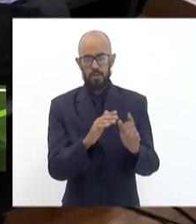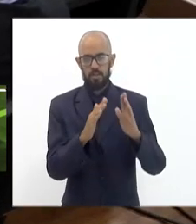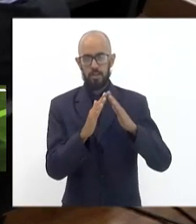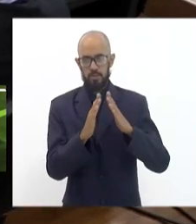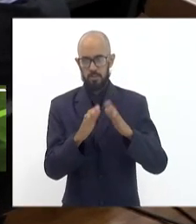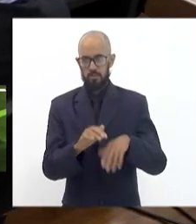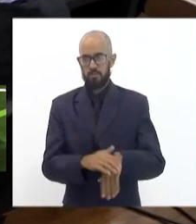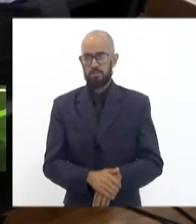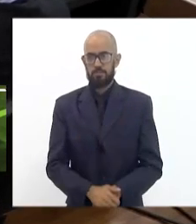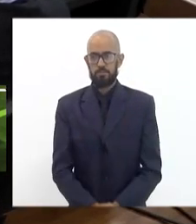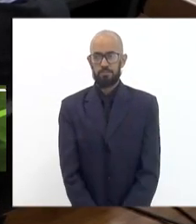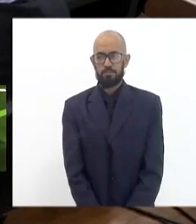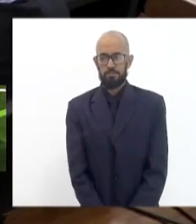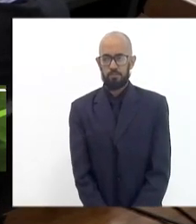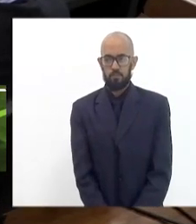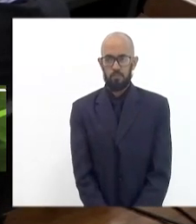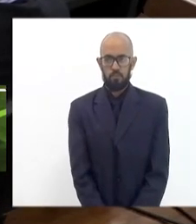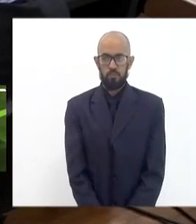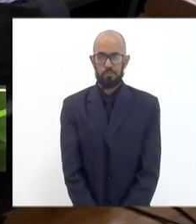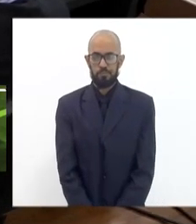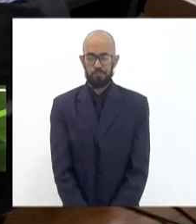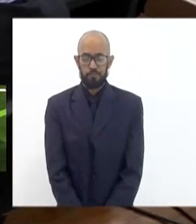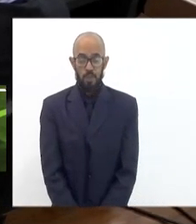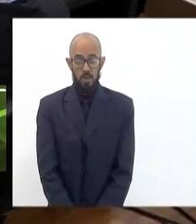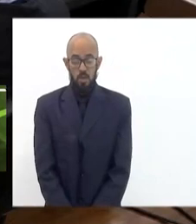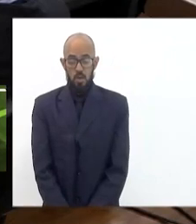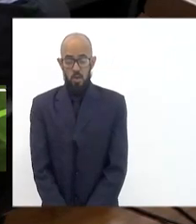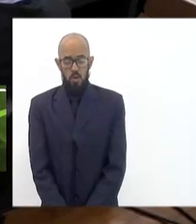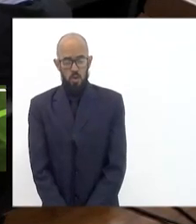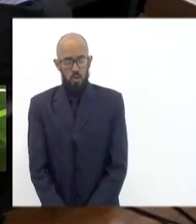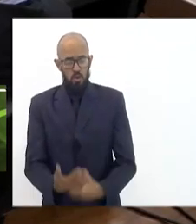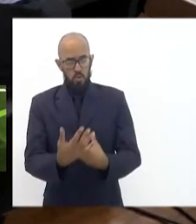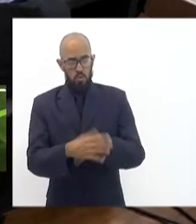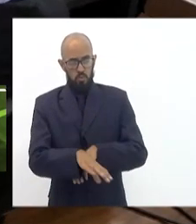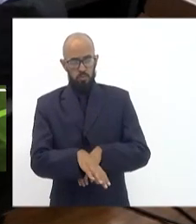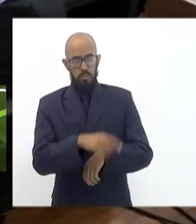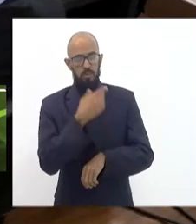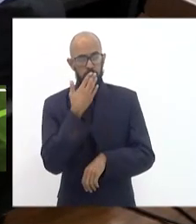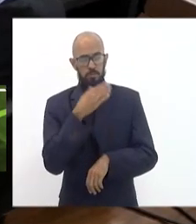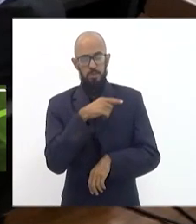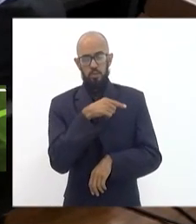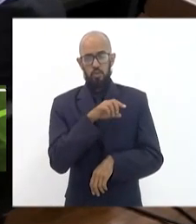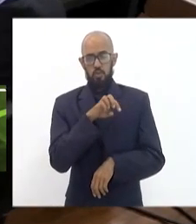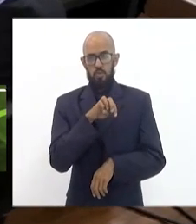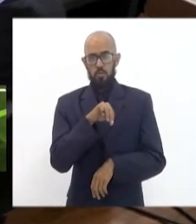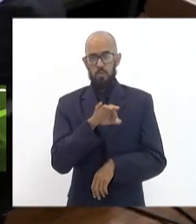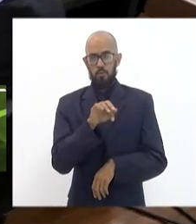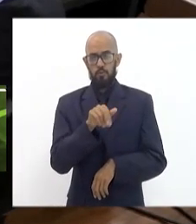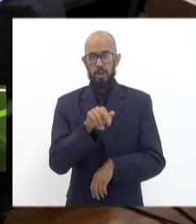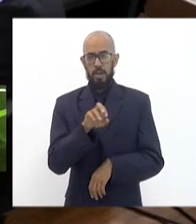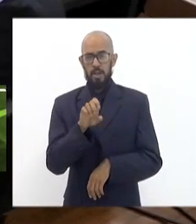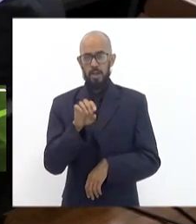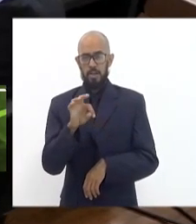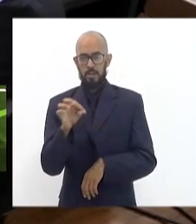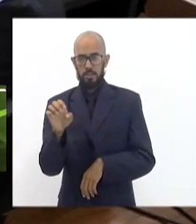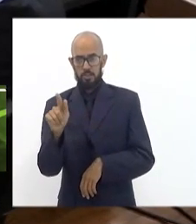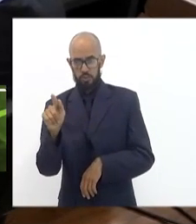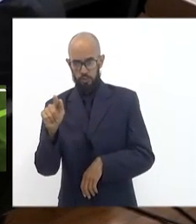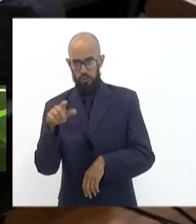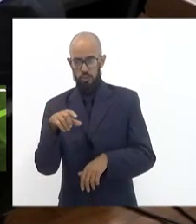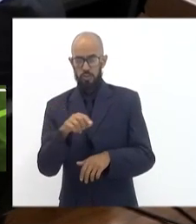dar certo essa questão do concurso público eu pedi o Mofarrej que pegasse esse procedimento e fizesse um